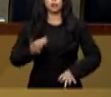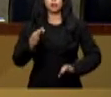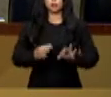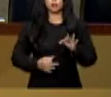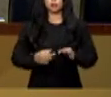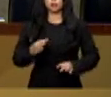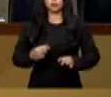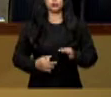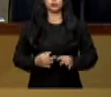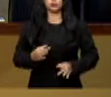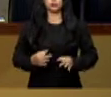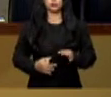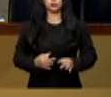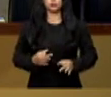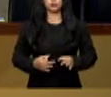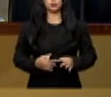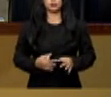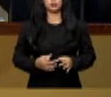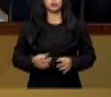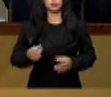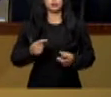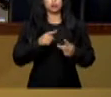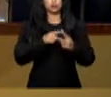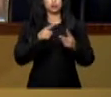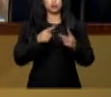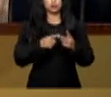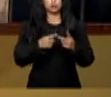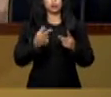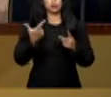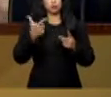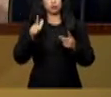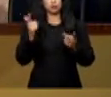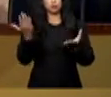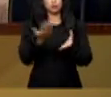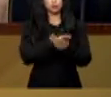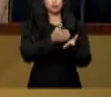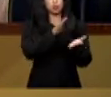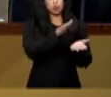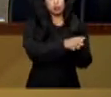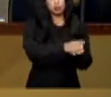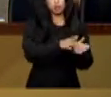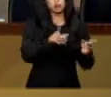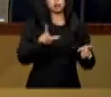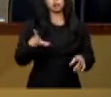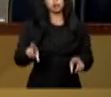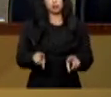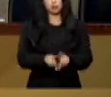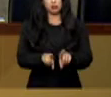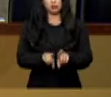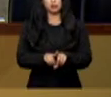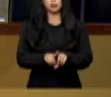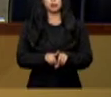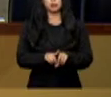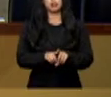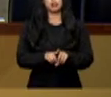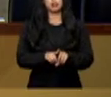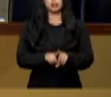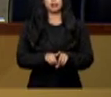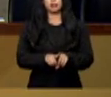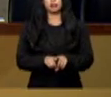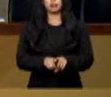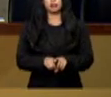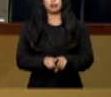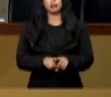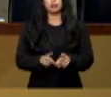julgamento dois outros processos que também são processos tributários, que